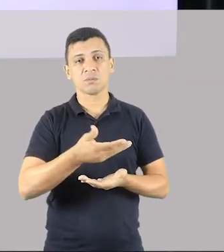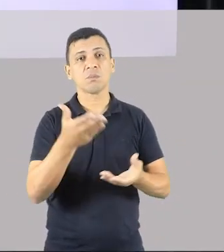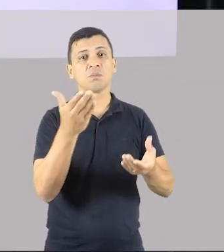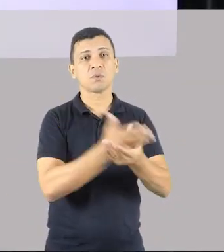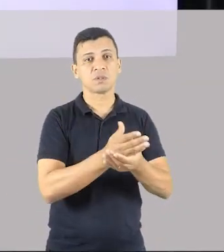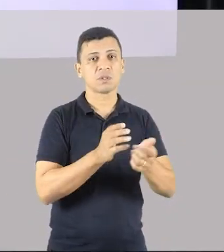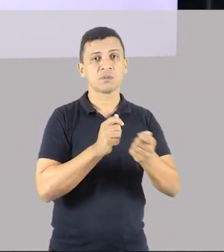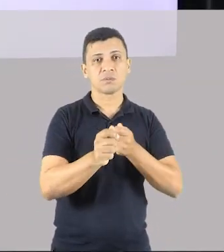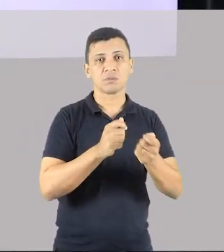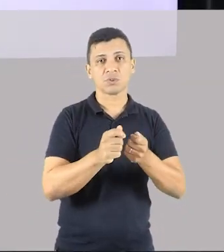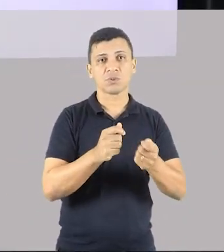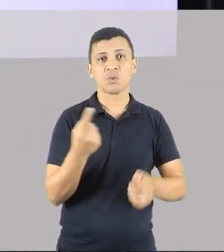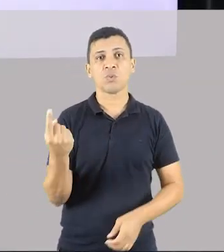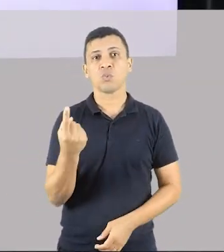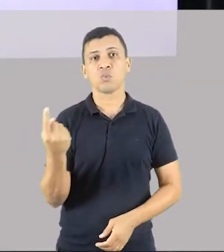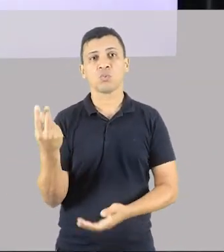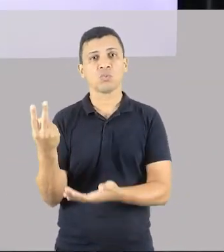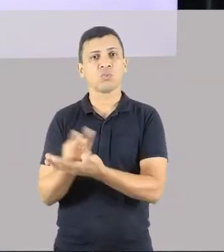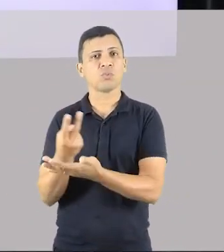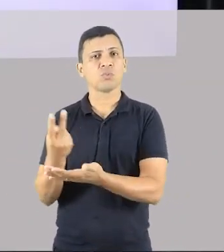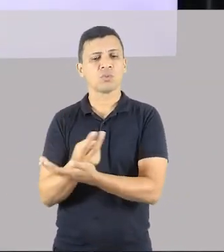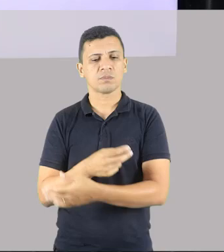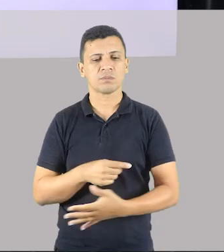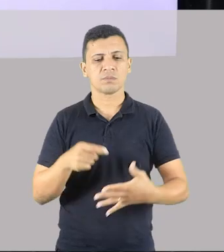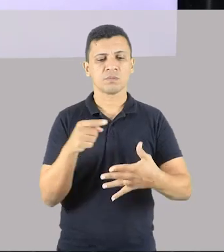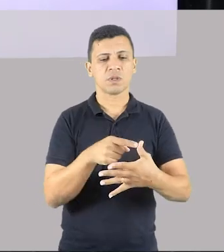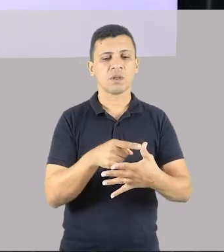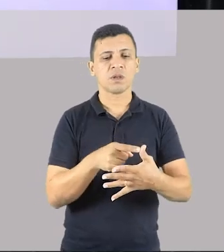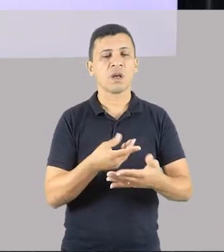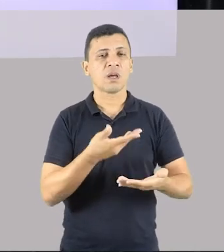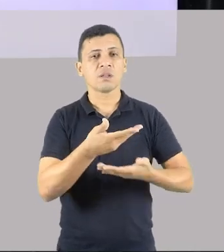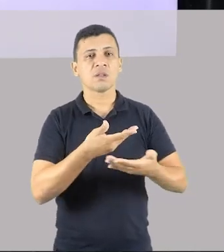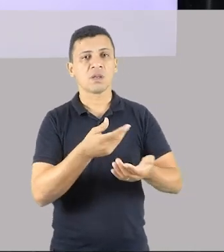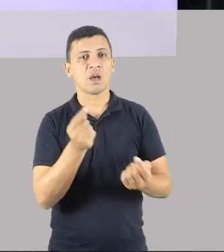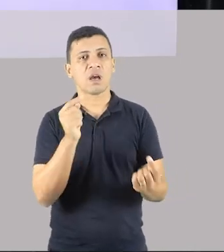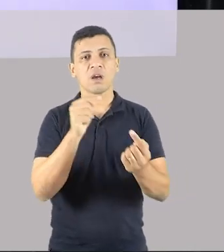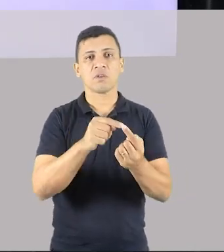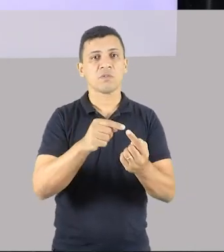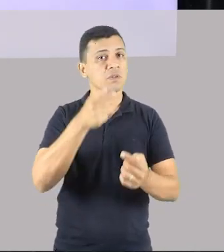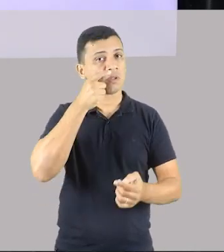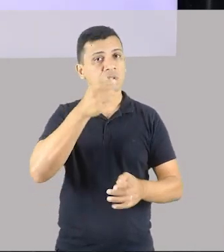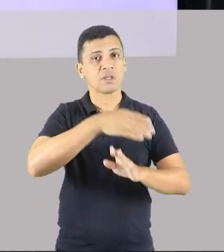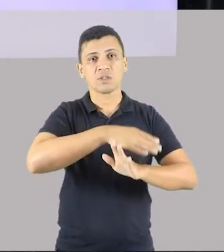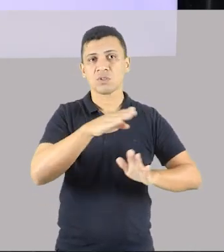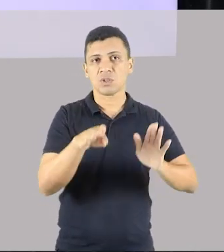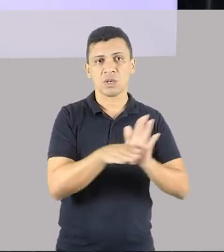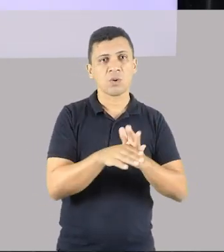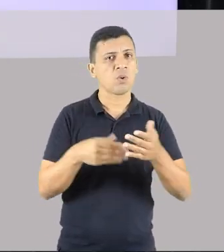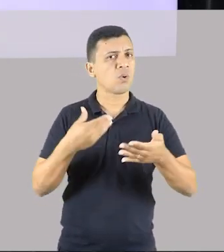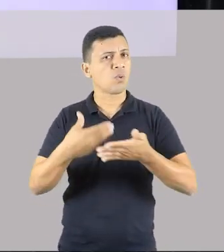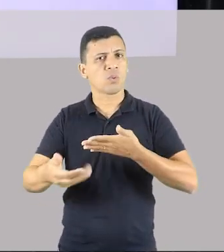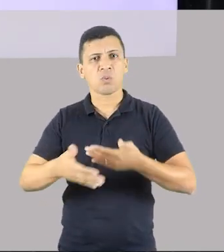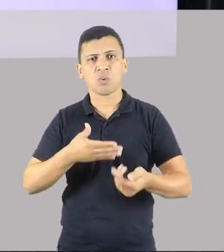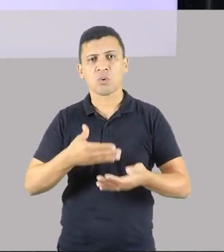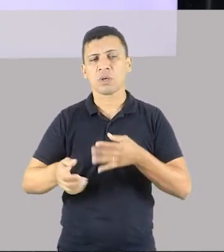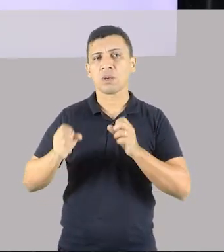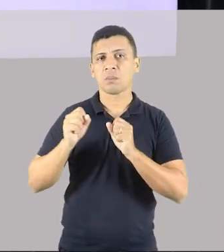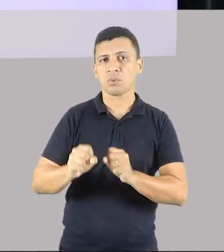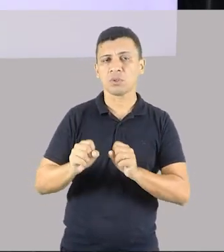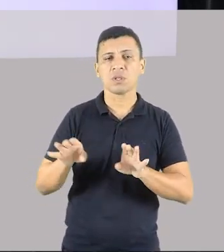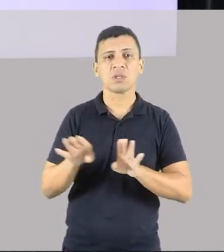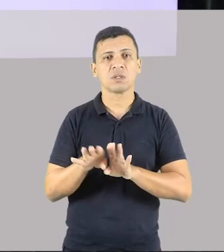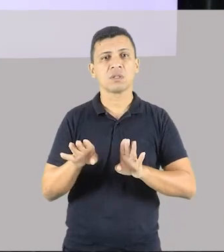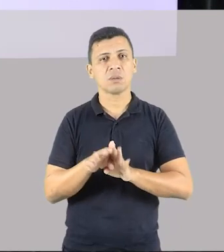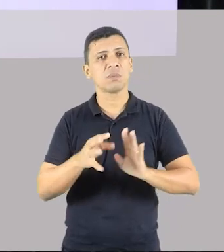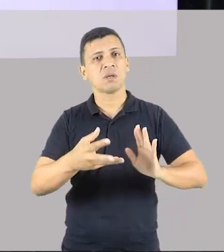exceto a atendimento a fins de interesse geral, independentemente do poder ou competência